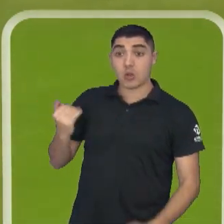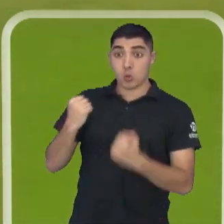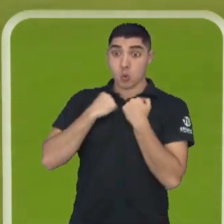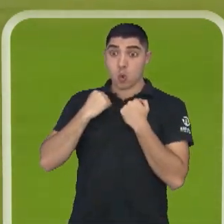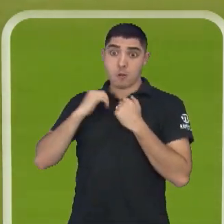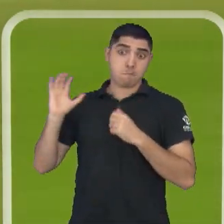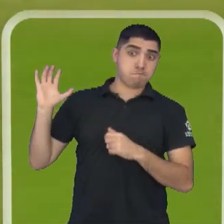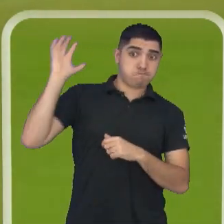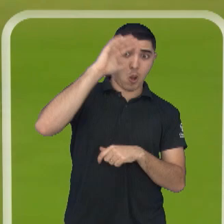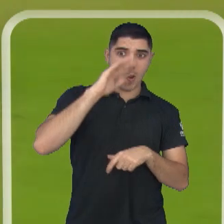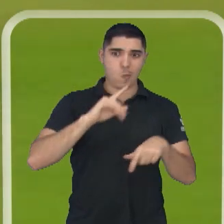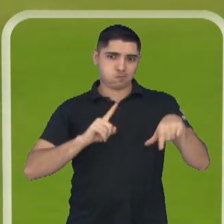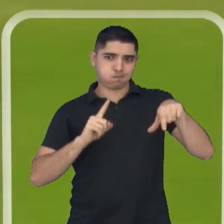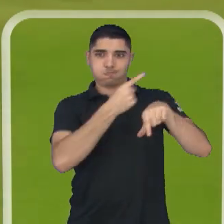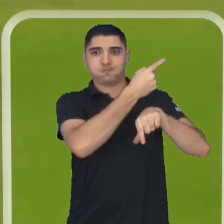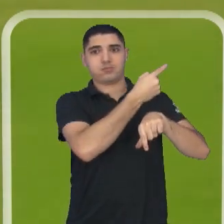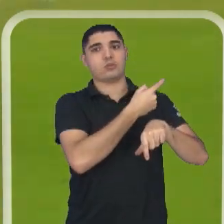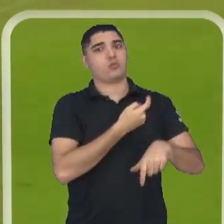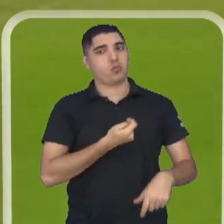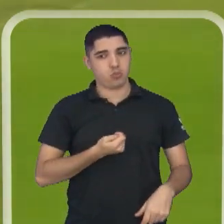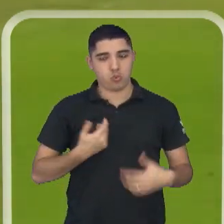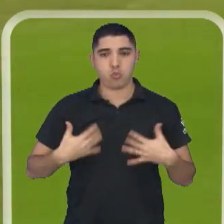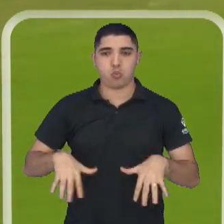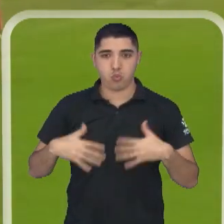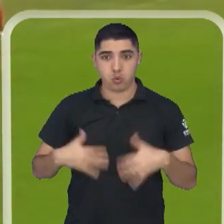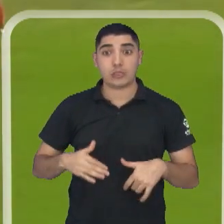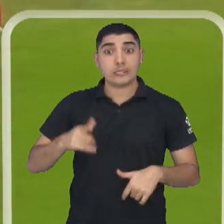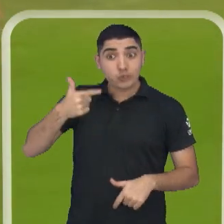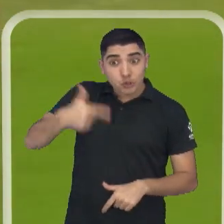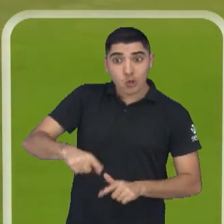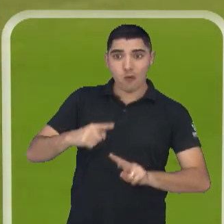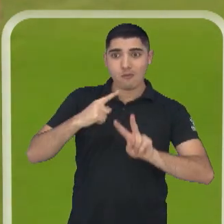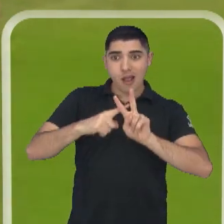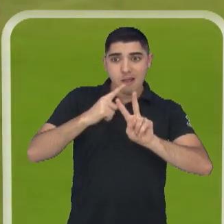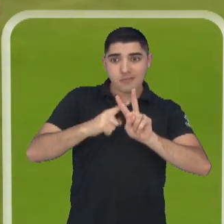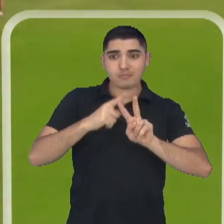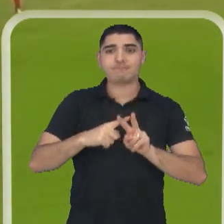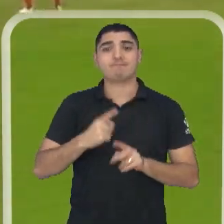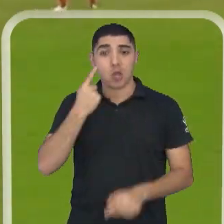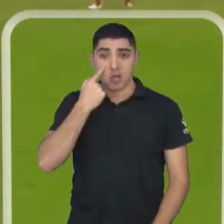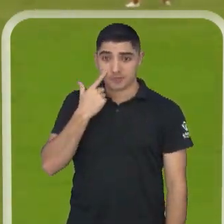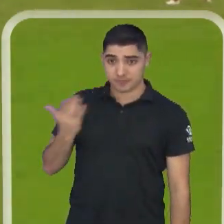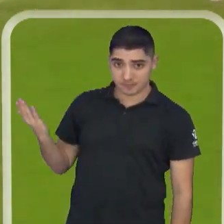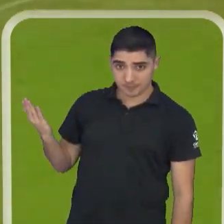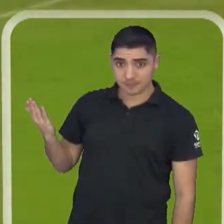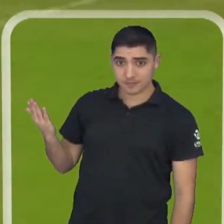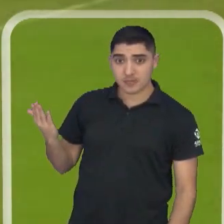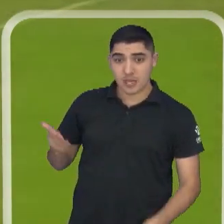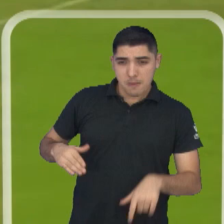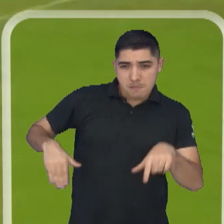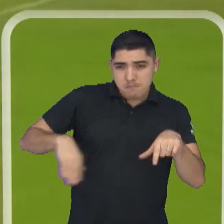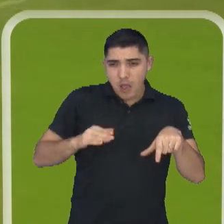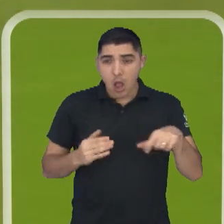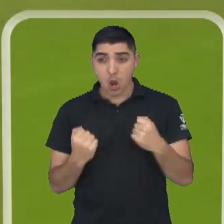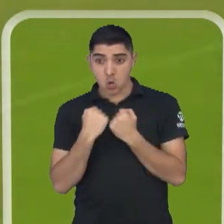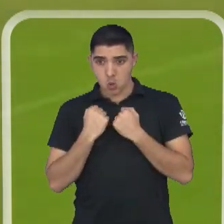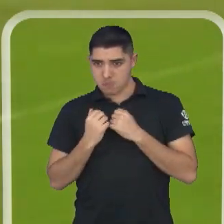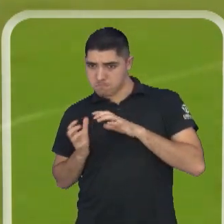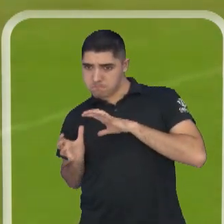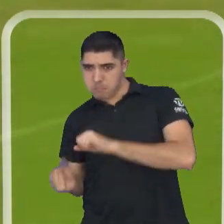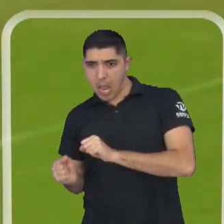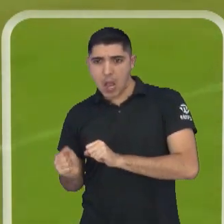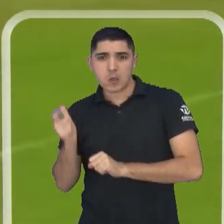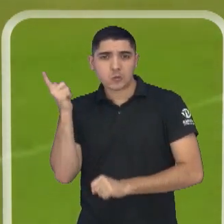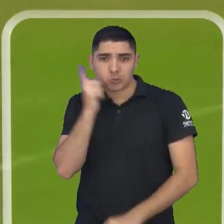Ariel, de soco, afastou o perigo. Pressão do capivariano, Rafinha recebeu dentro da área e bateu colocado. Ariel fez